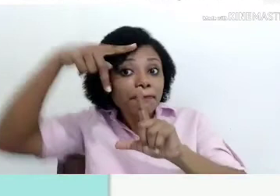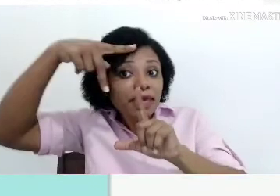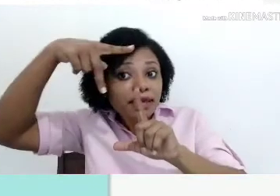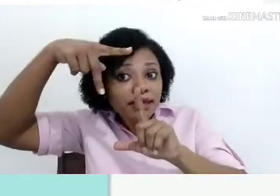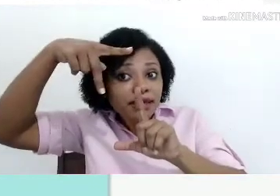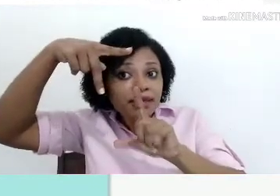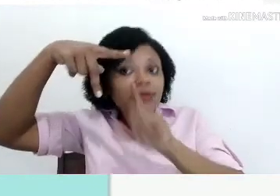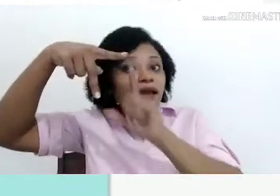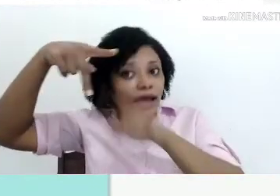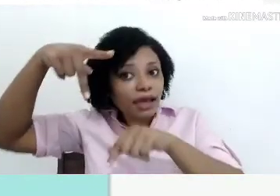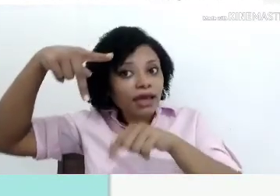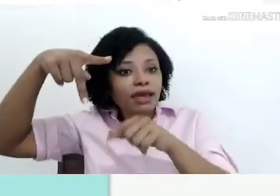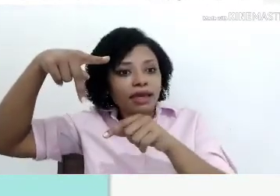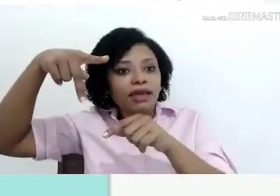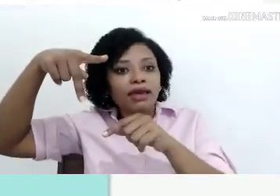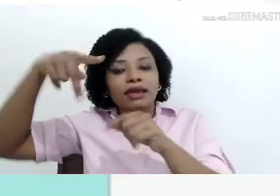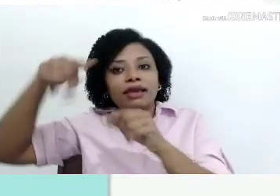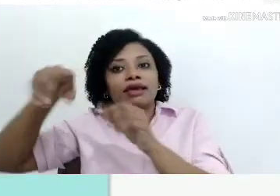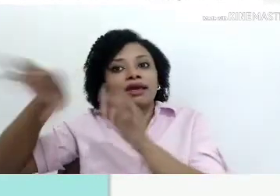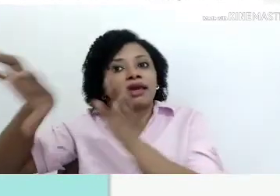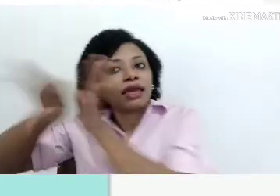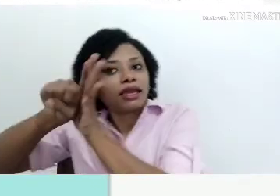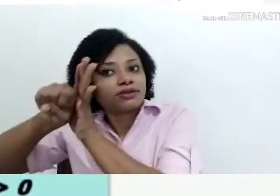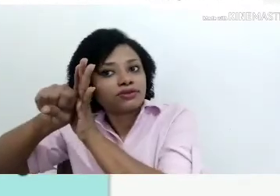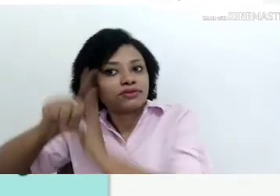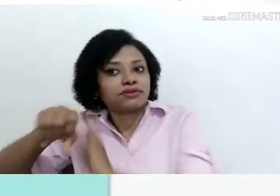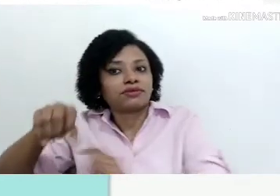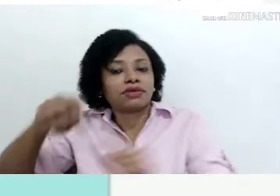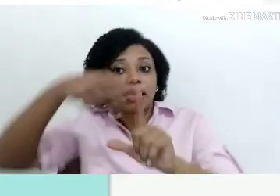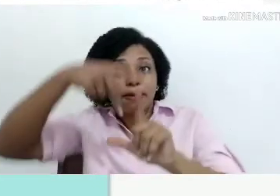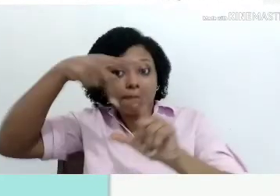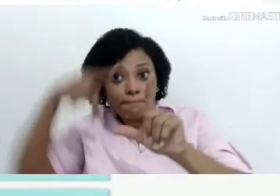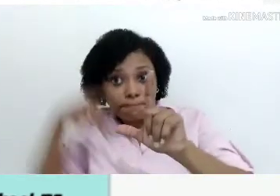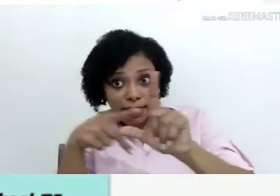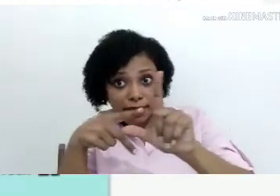na exotérmica é o contrário, tá?